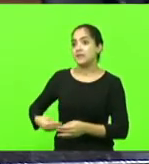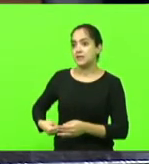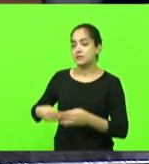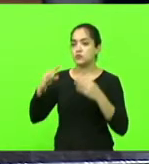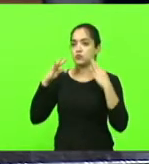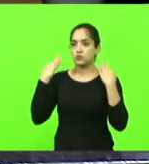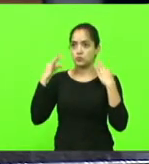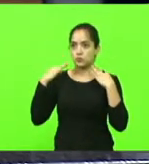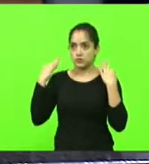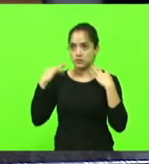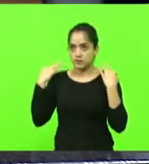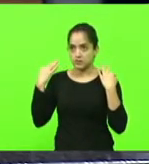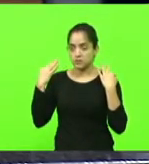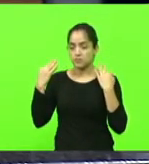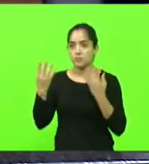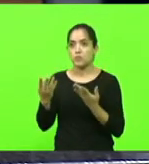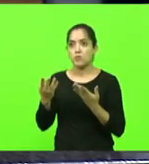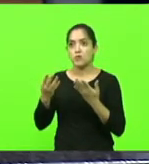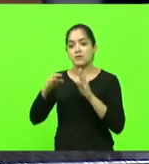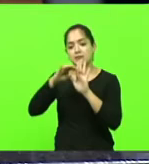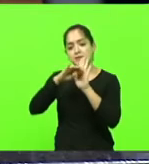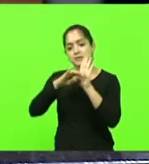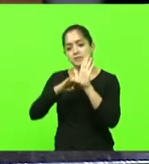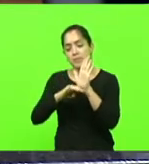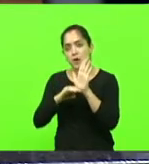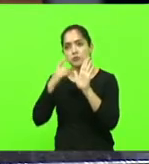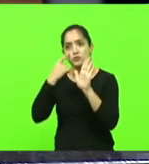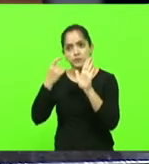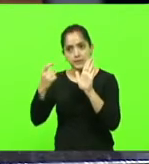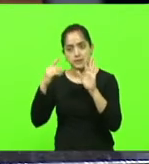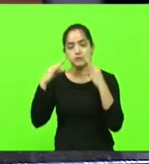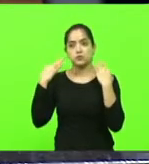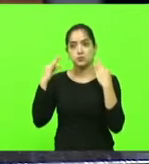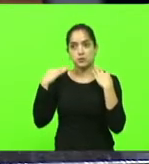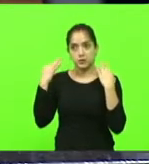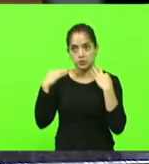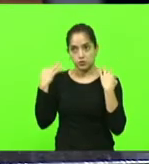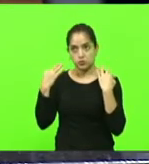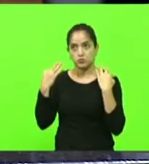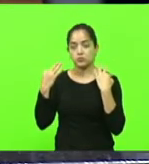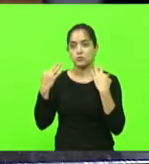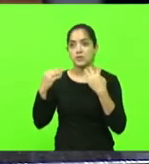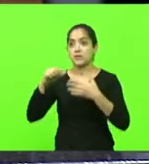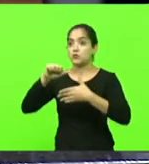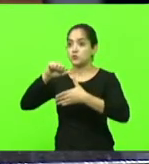Paraná, a respeito das pautas de interesse turístico aqui nos países do Mercosul.